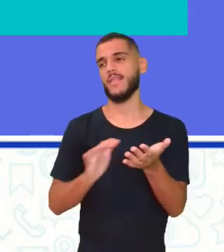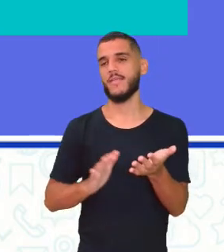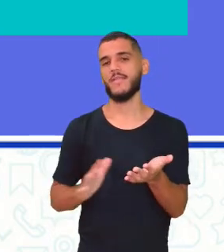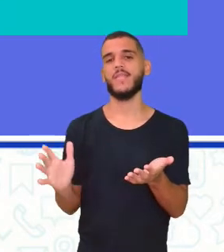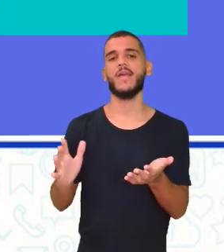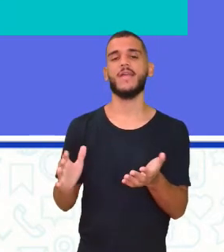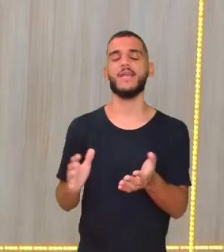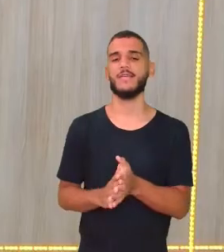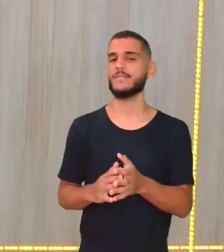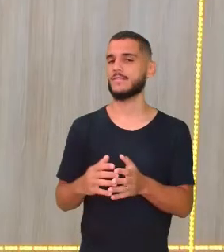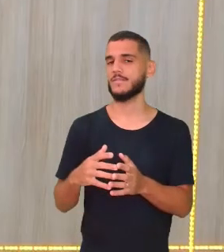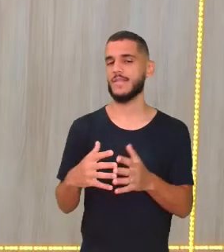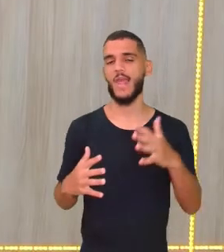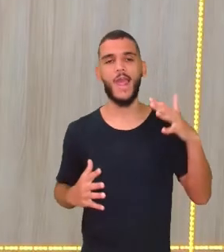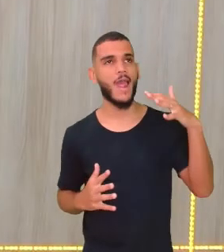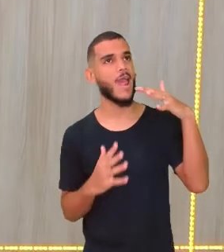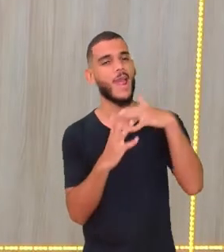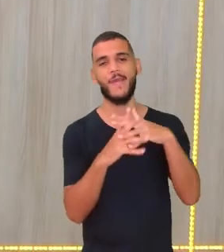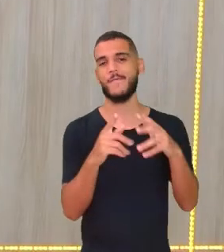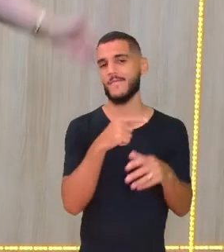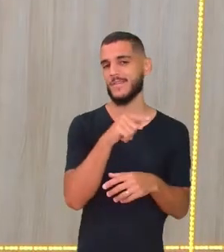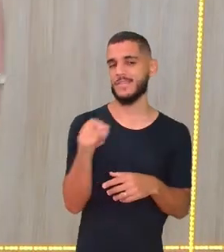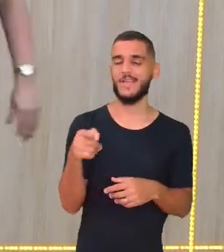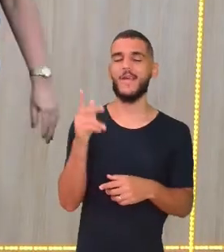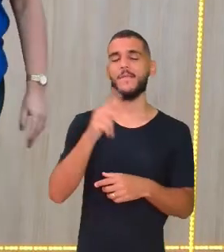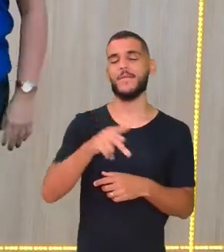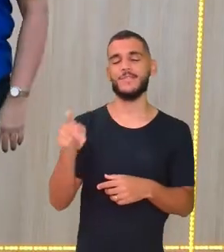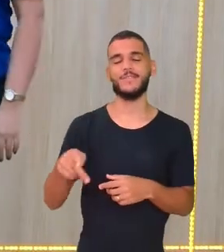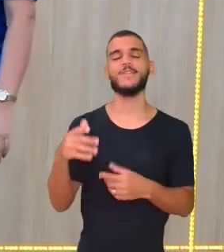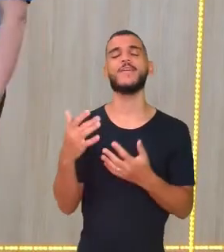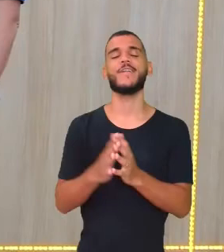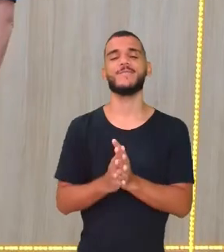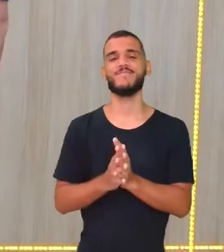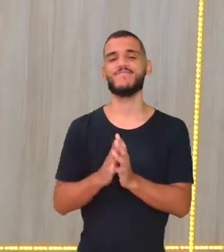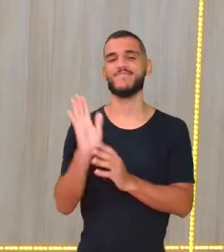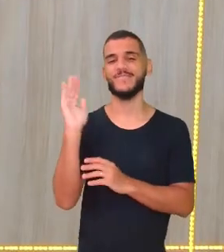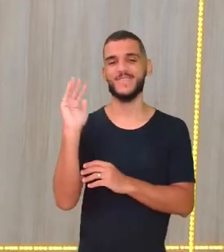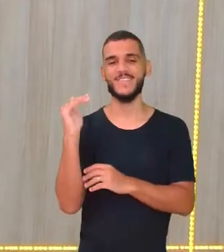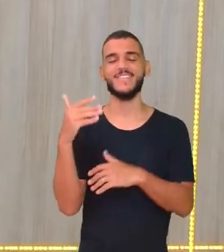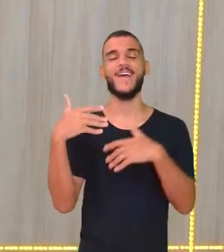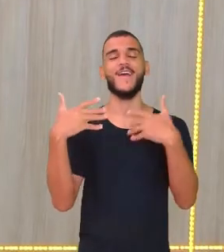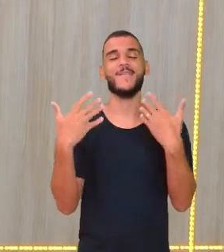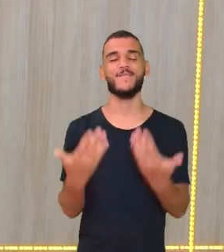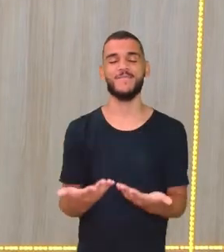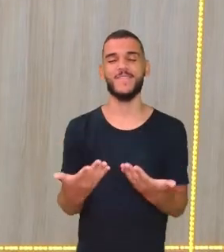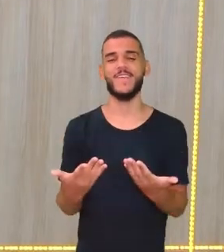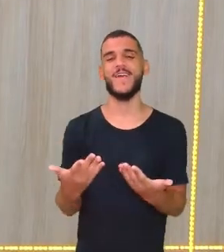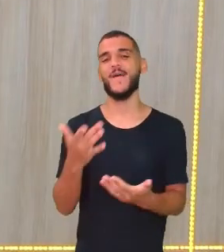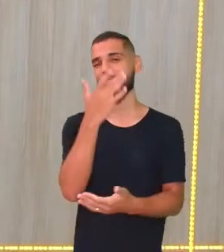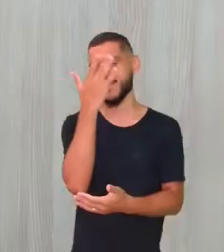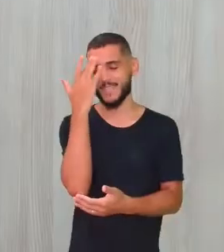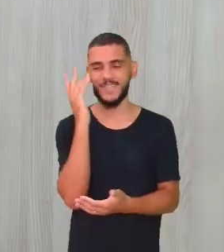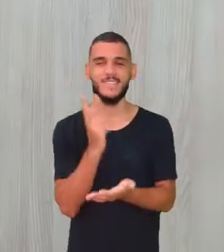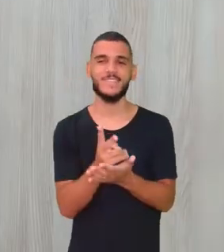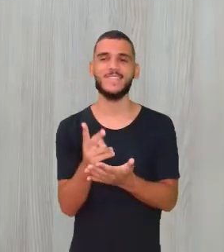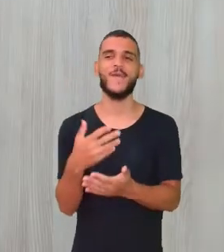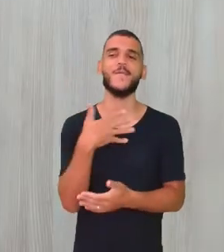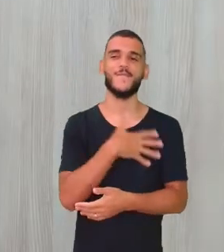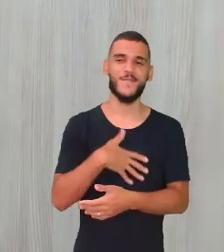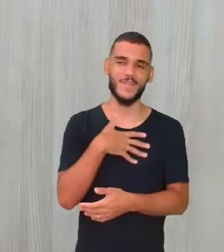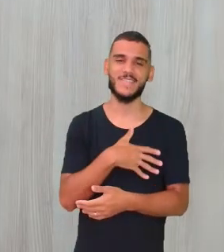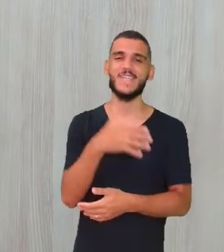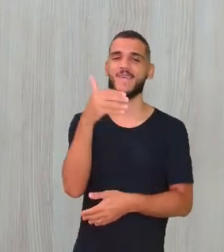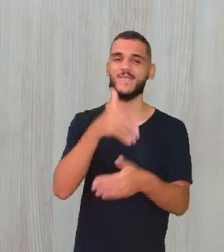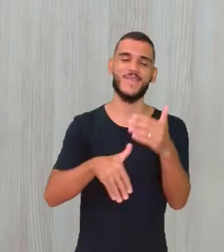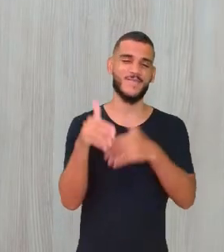massa aí para vocês, não é? E aí, professora Camille, vai se despedindo aí. Então, gente, como sempre, foi um prazer estar